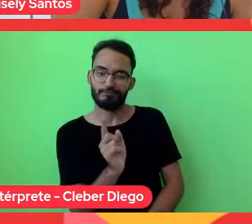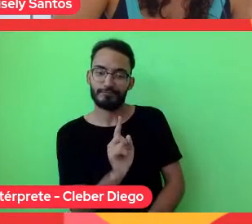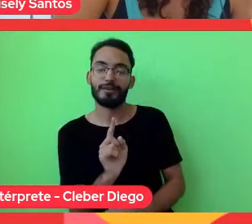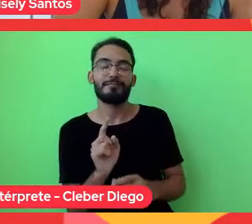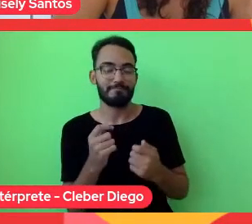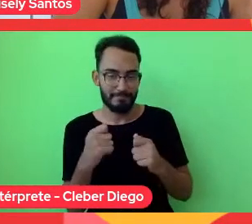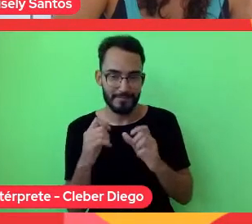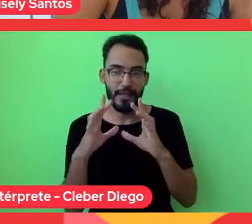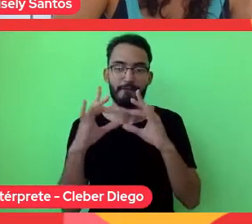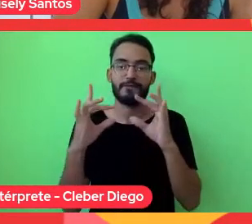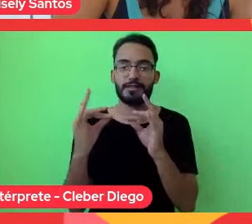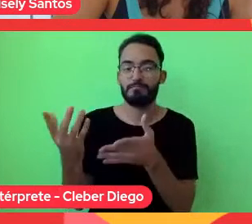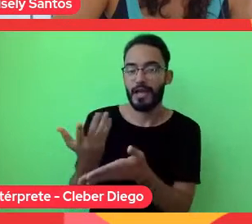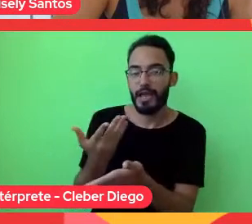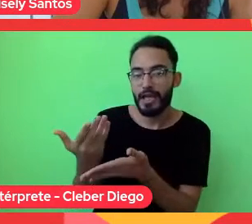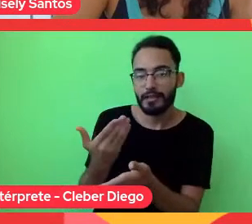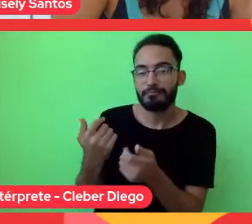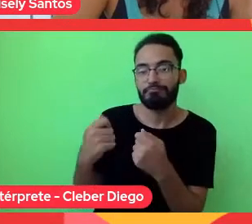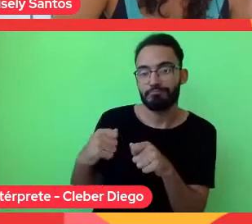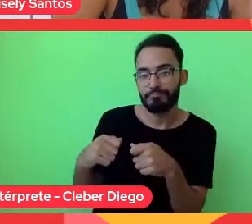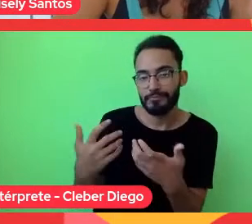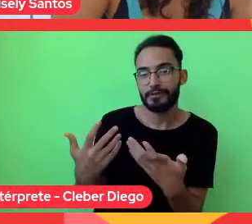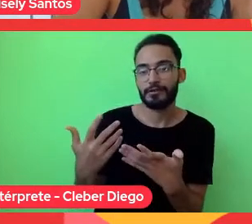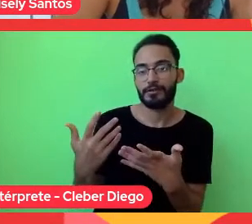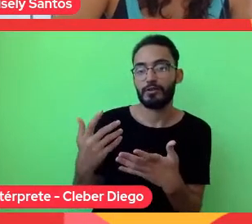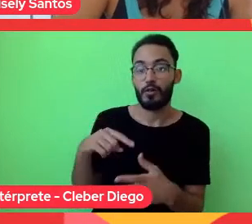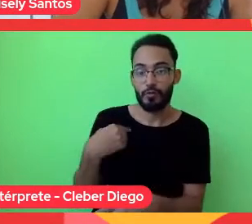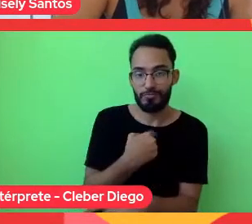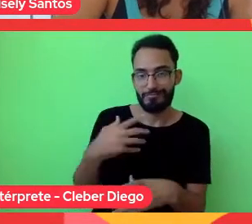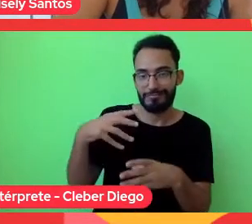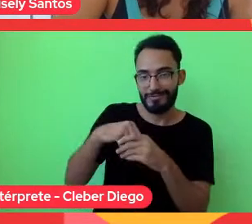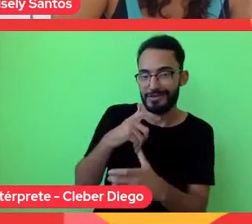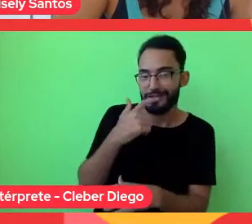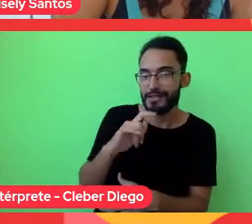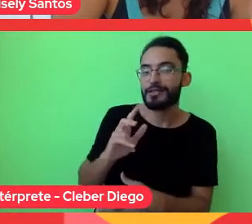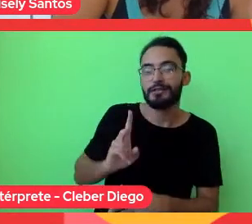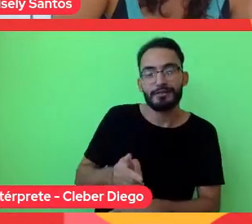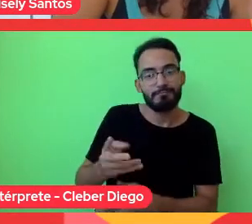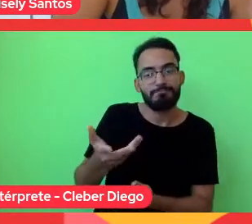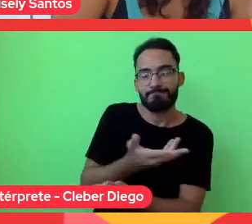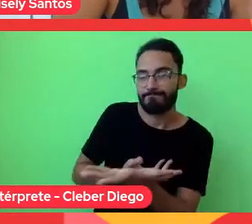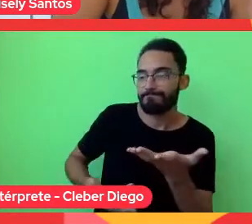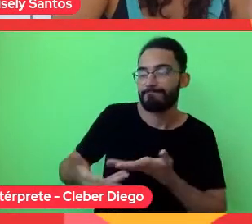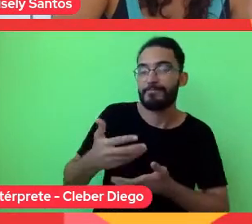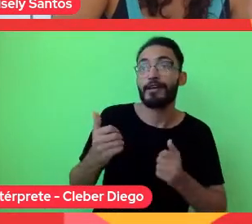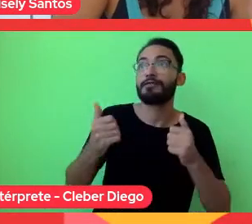dos feedbacks, que aqui dentro a gente compartilha muito. Então, externamente não é tão